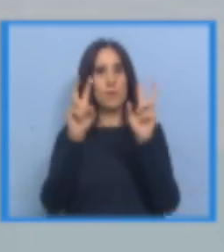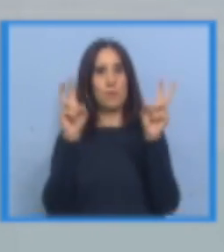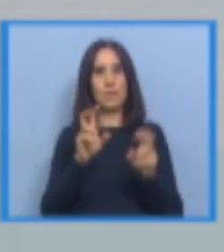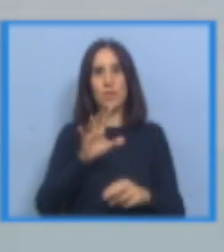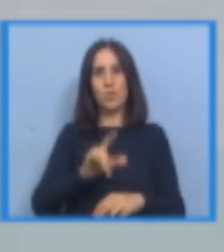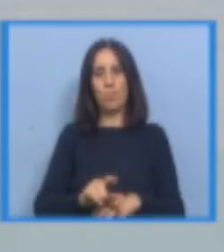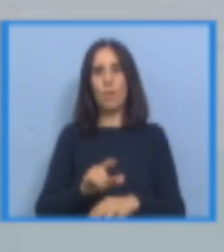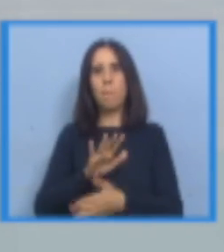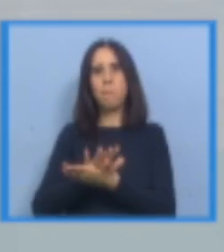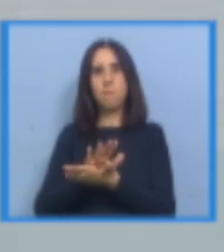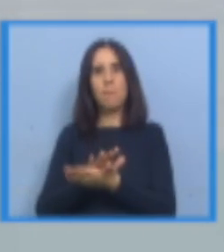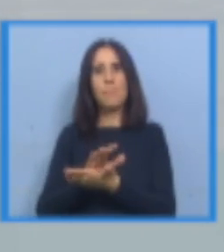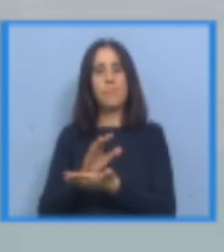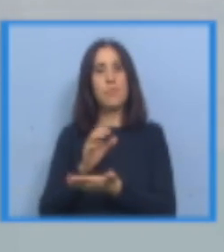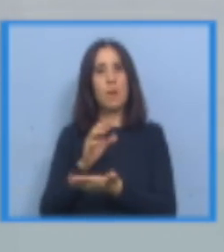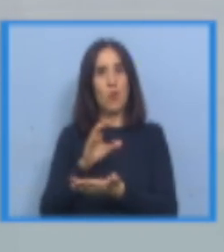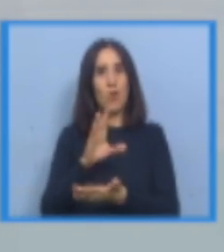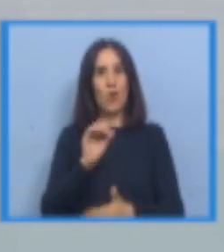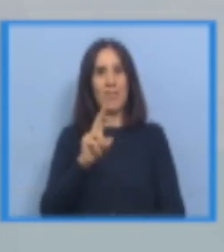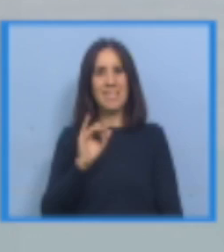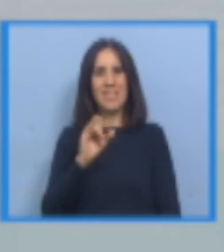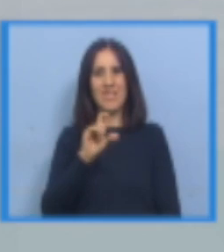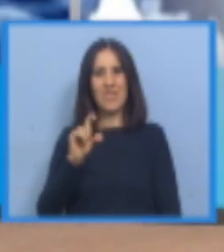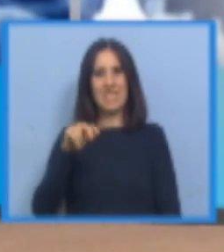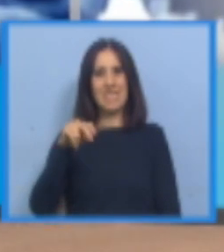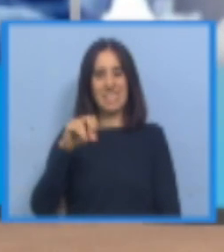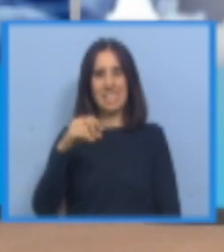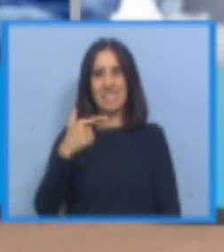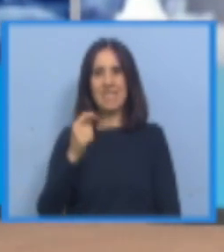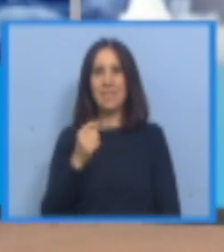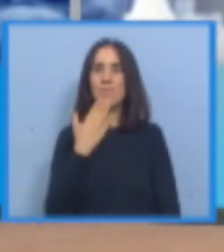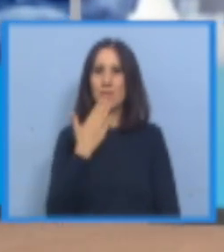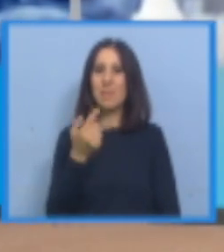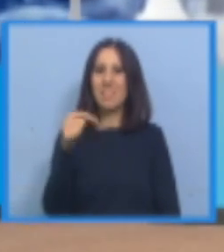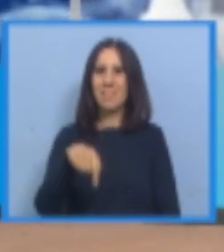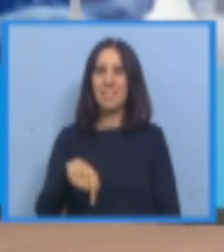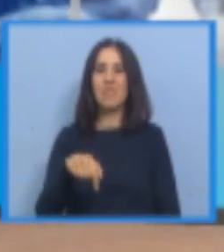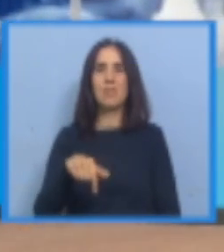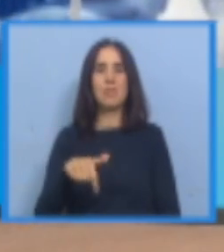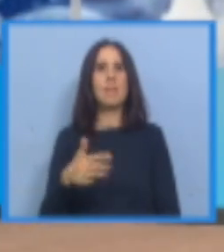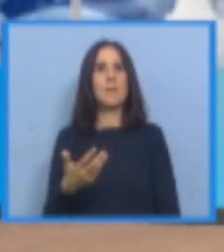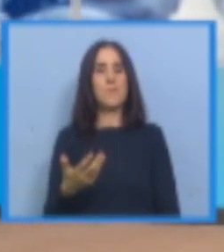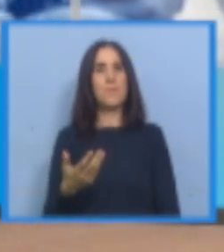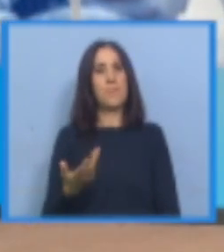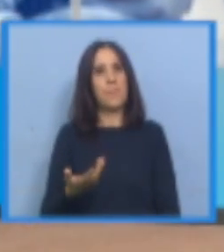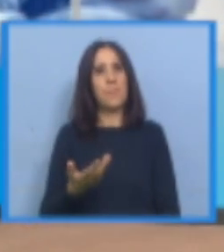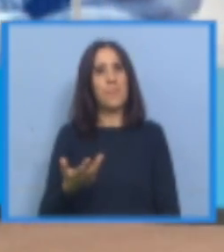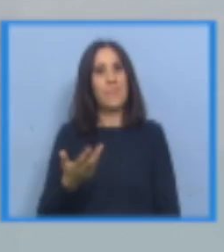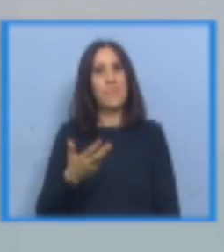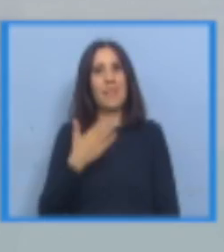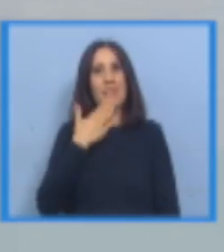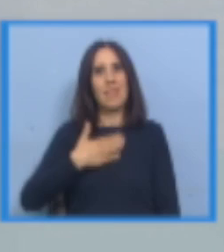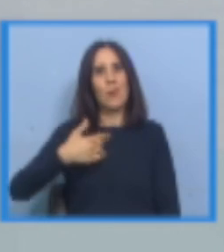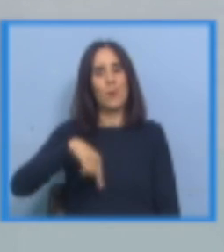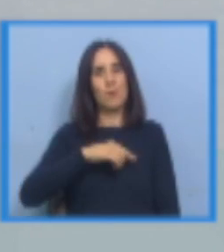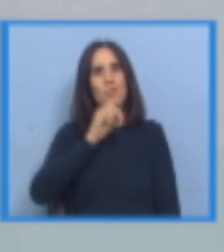uma edição dos livros Horizontes. Muito obrigado por ter estado hoje aqui a permitir que